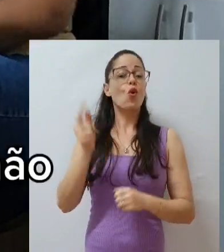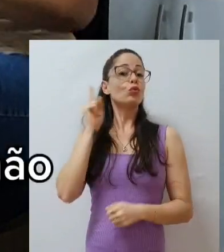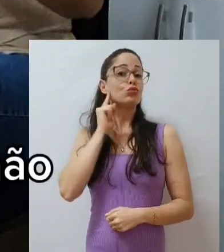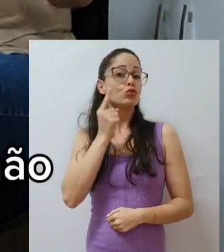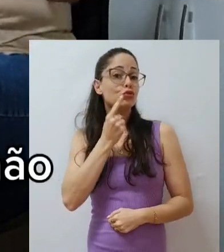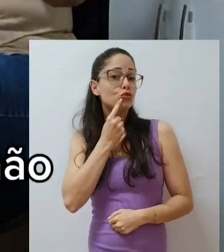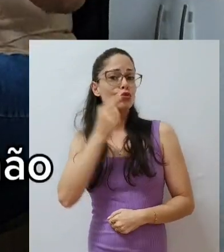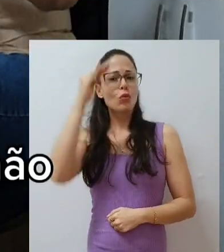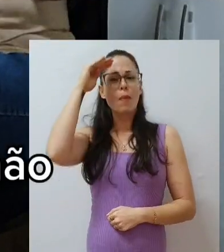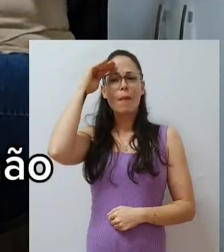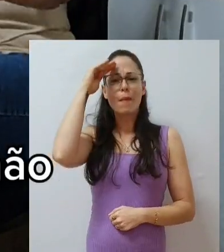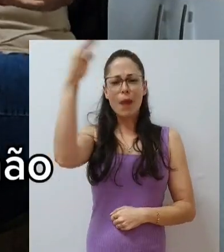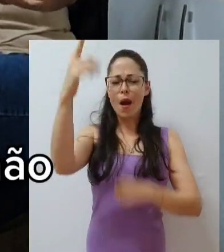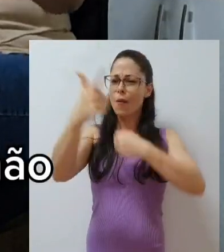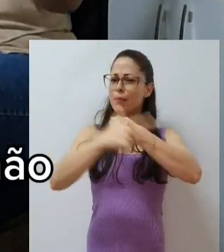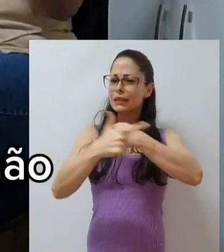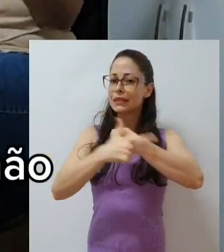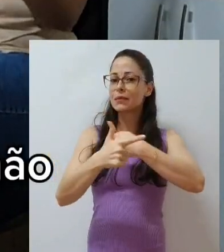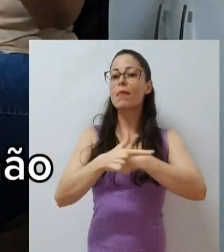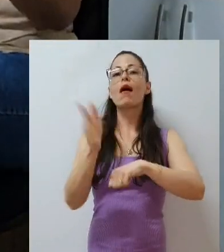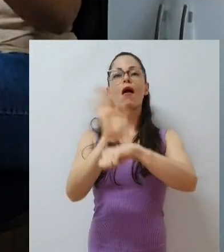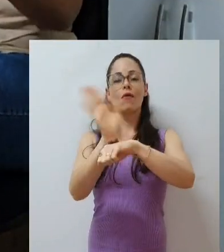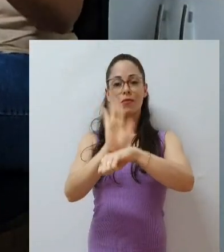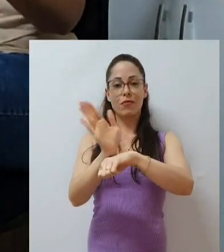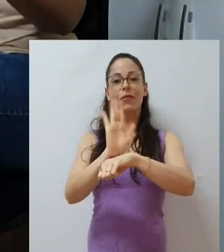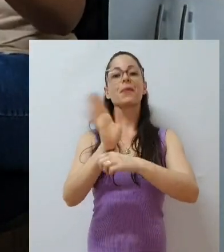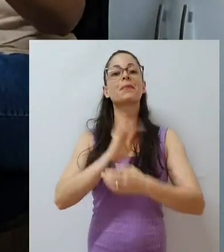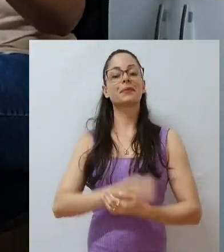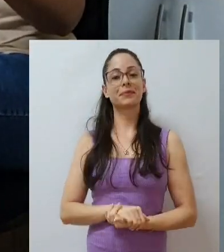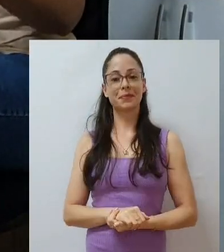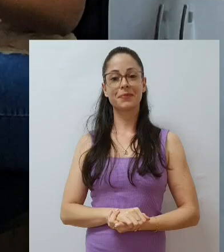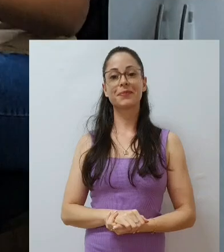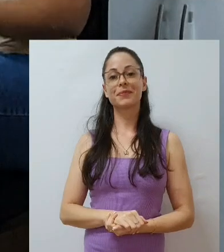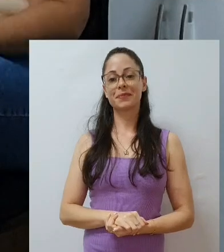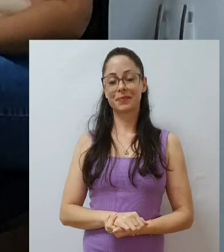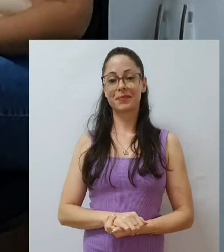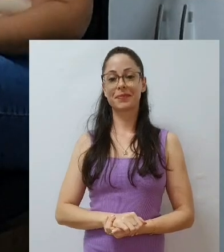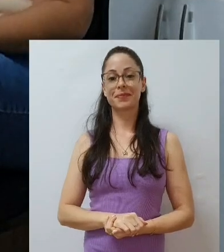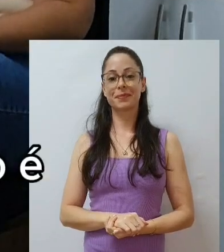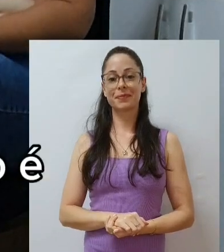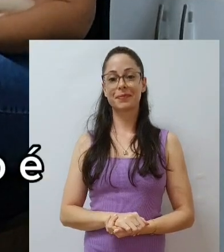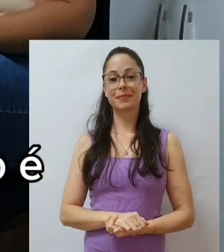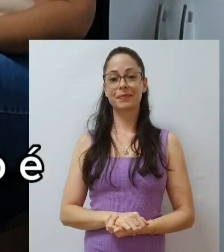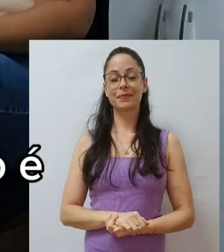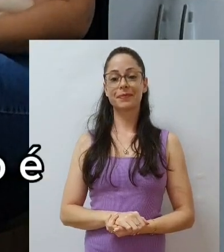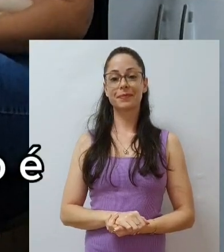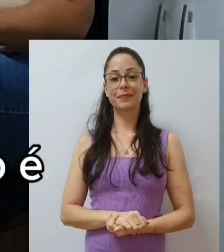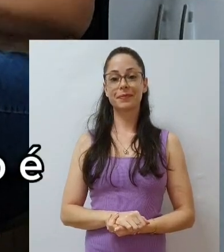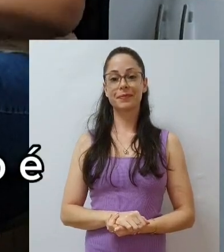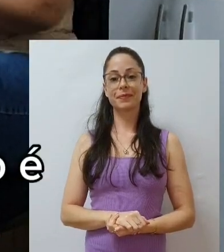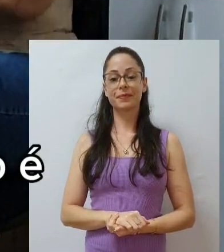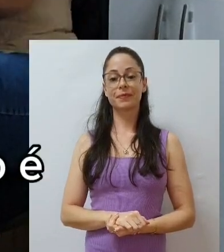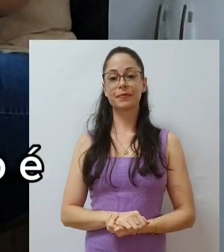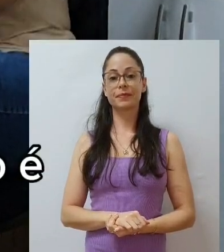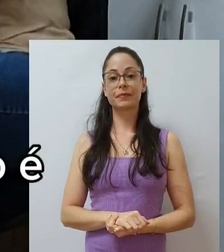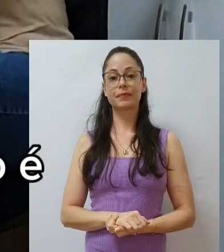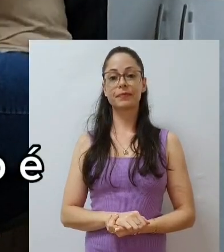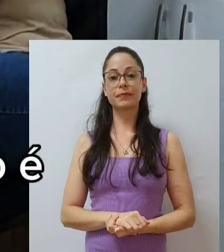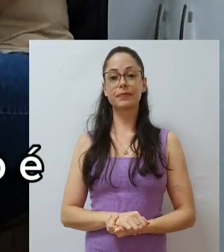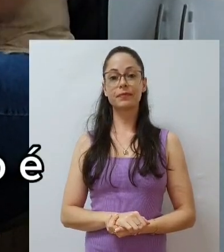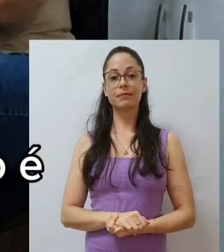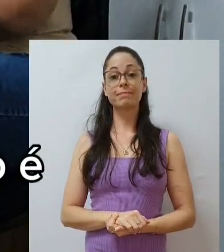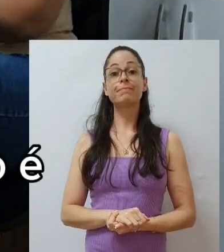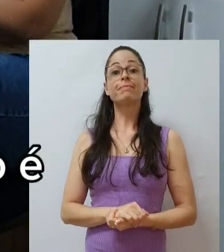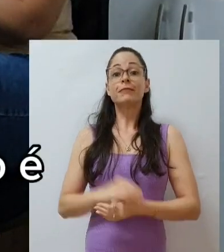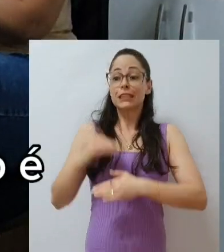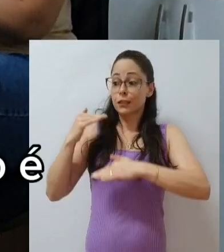filme, só que esses papéis assim de Exatamente, melhor ainda. Veja só a importância disso, o quanto isso